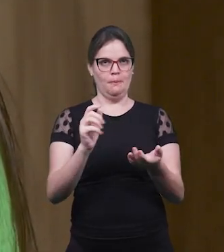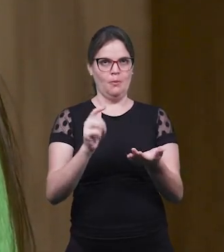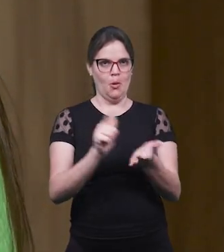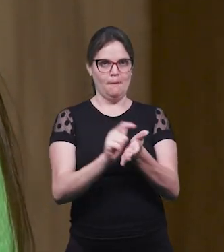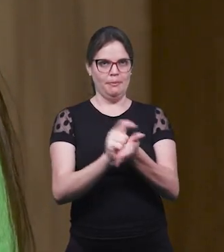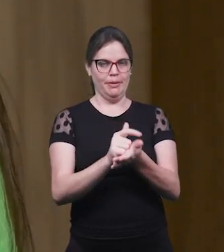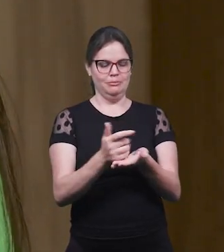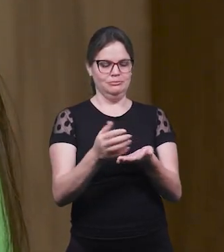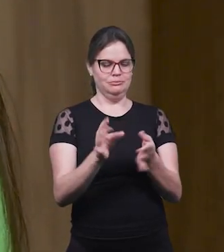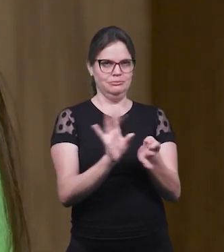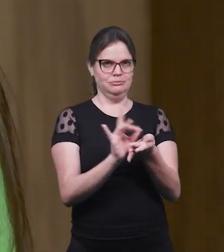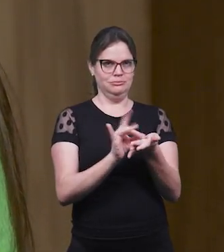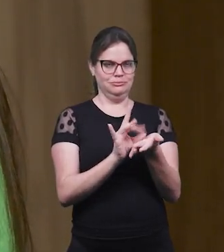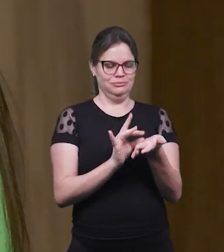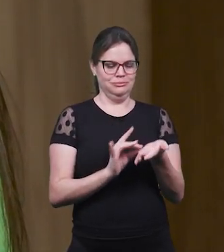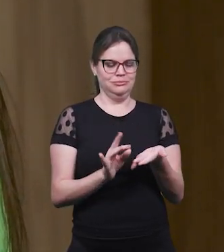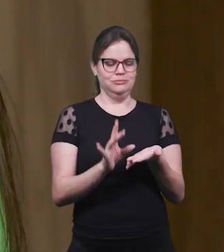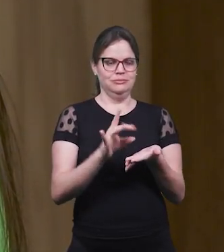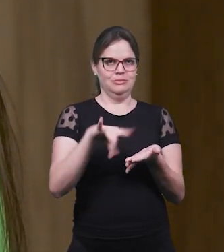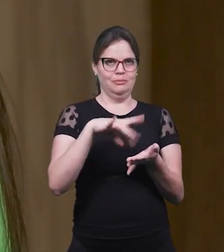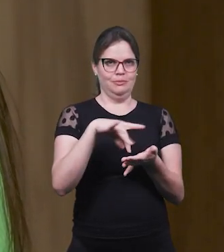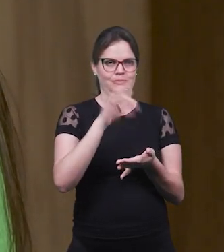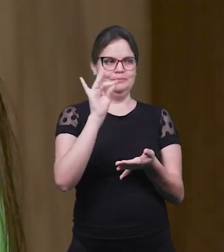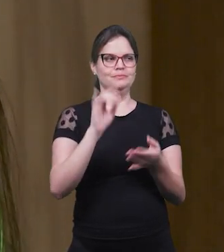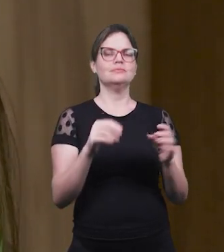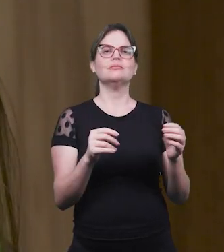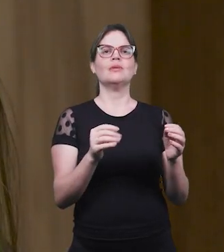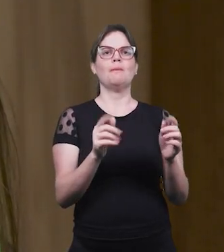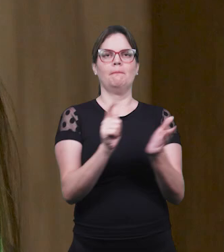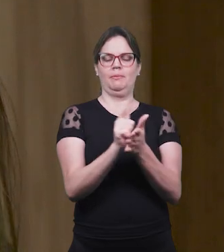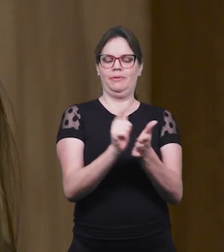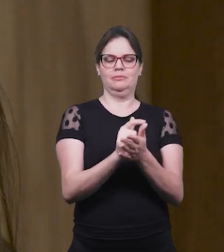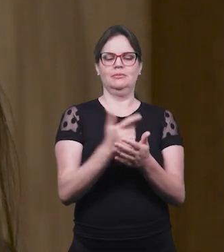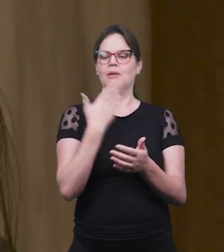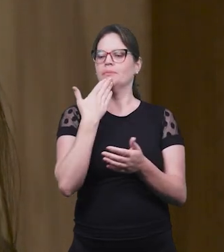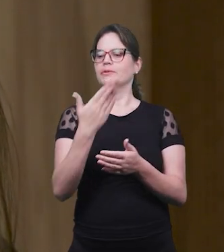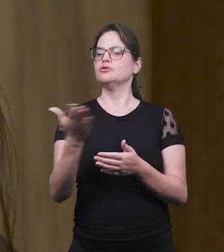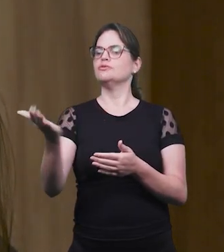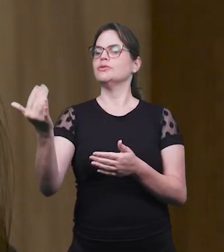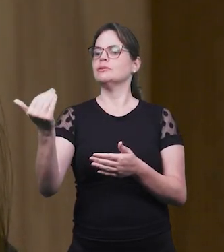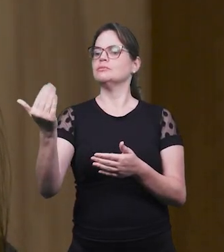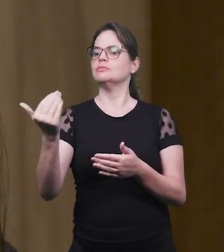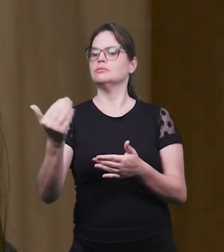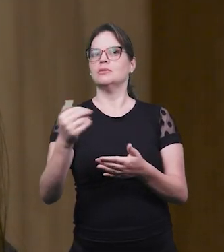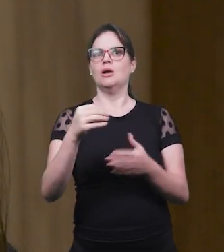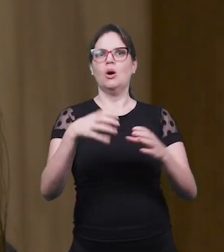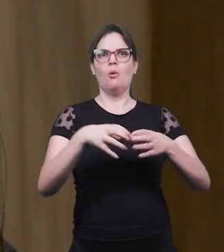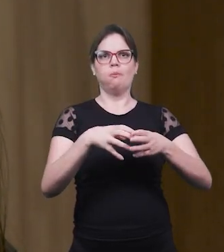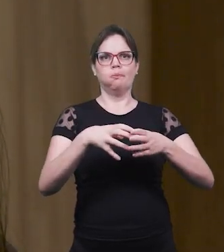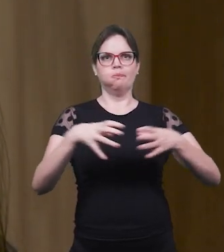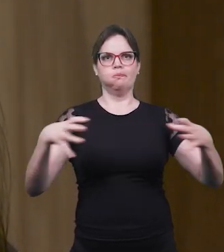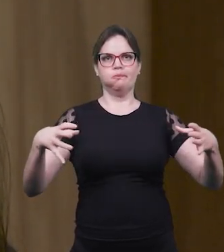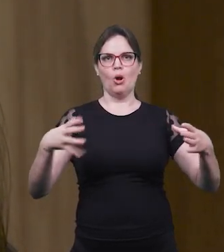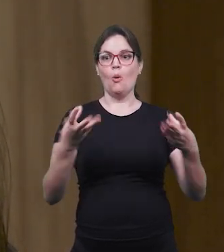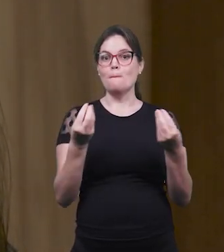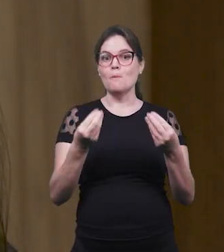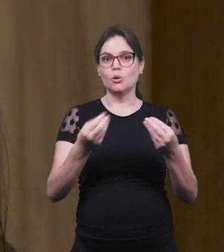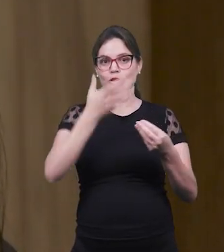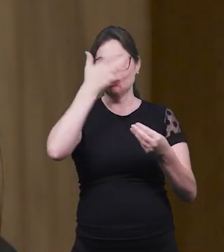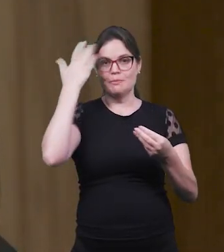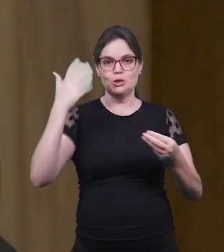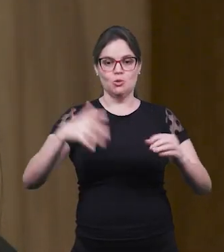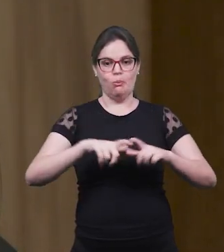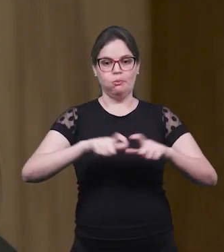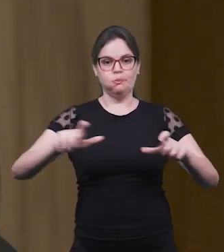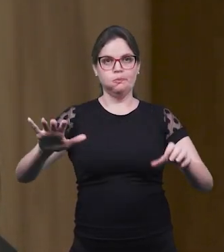tinha trazido os papeizinhos, colocou os papeizinhos, pediu uma aluna para colocar, que era um monte assim, aquele monte de gente naquela sala,